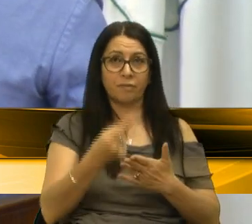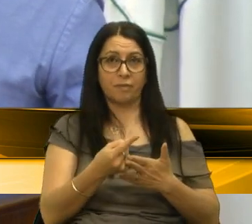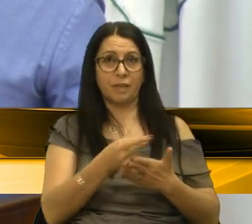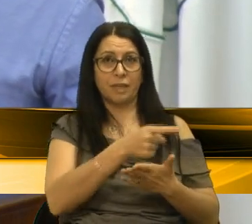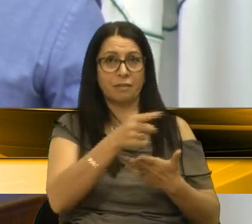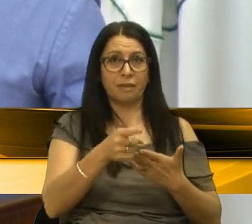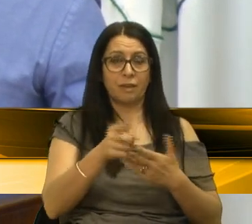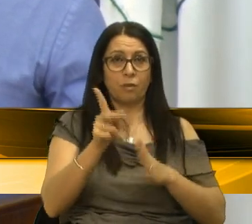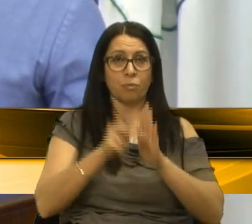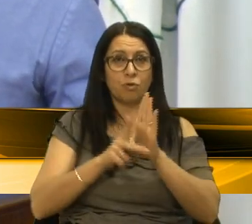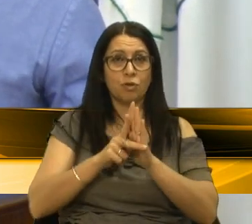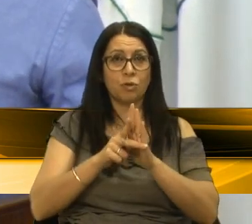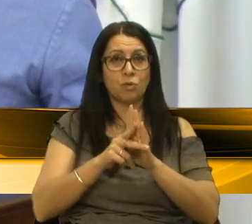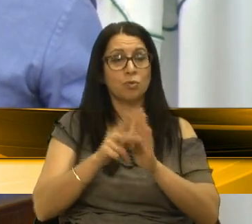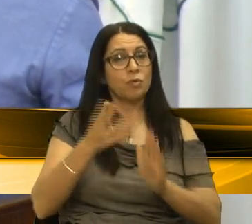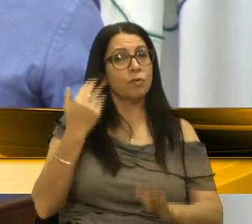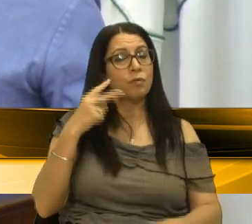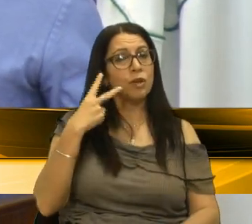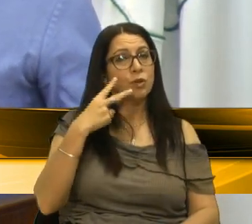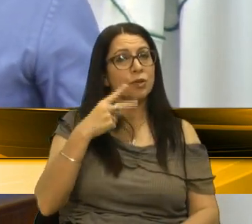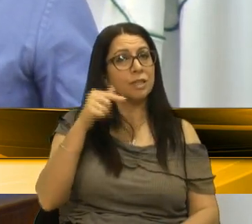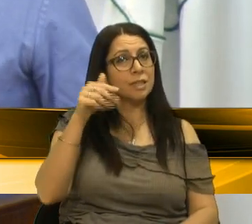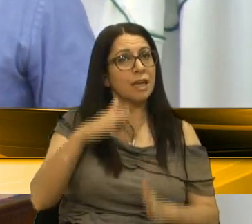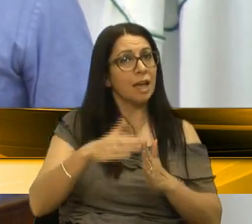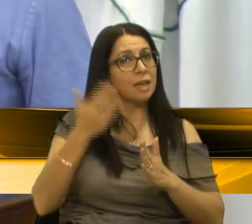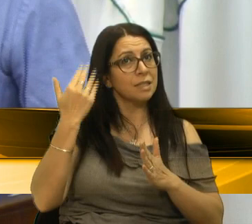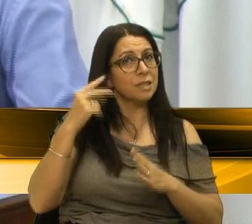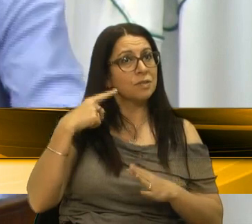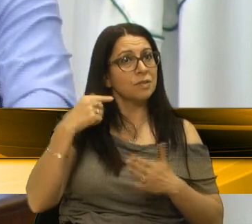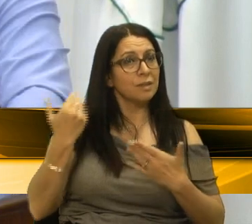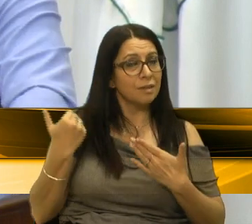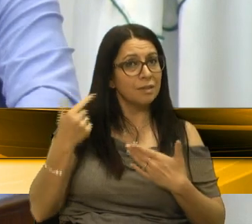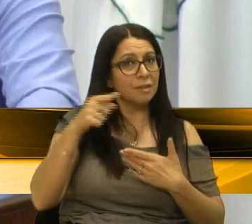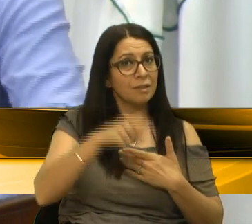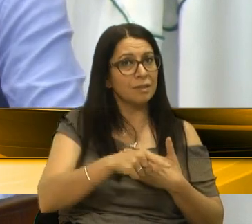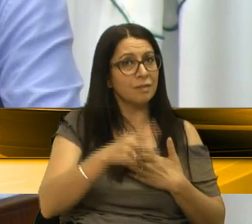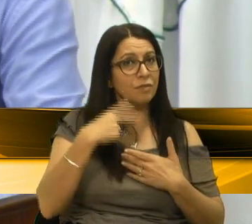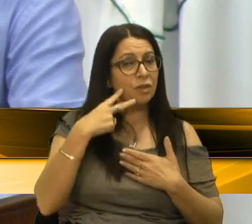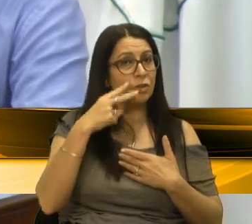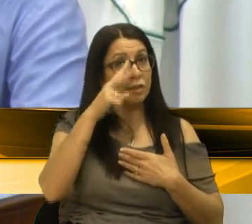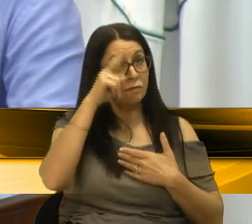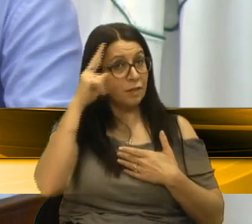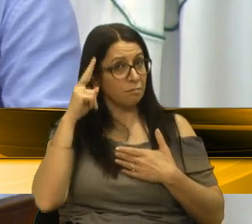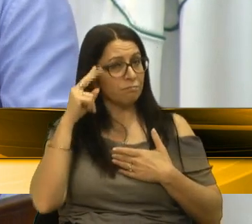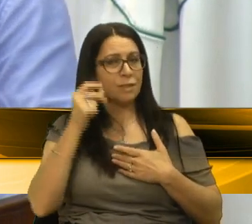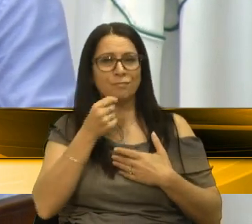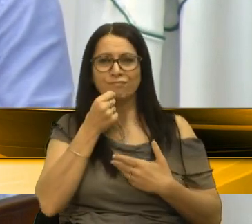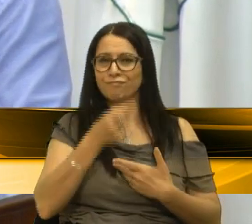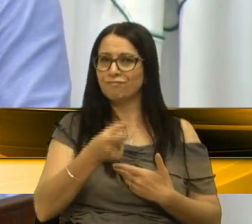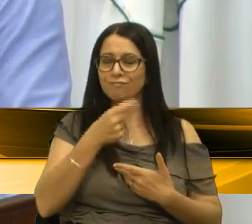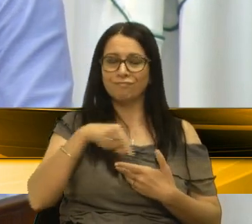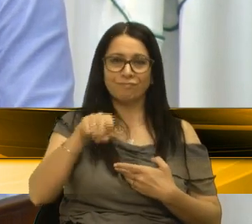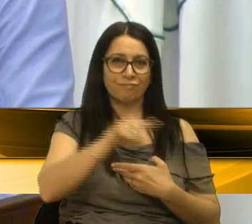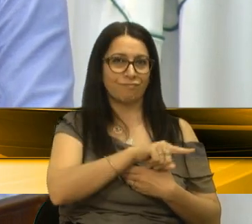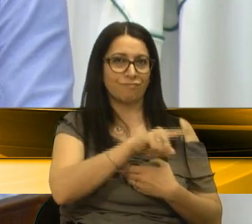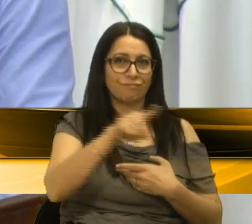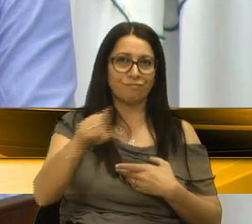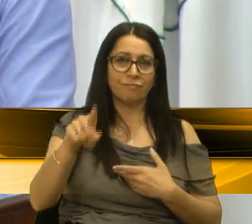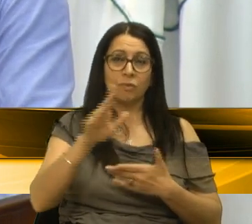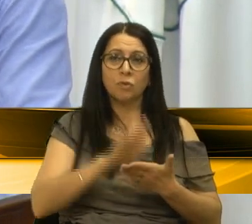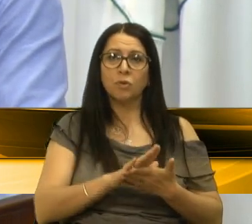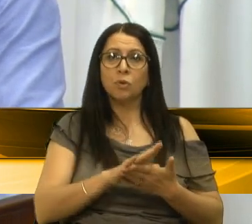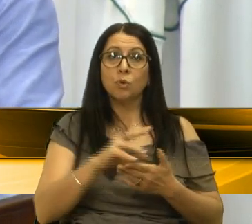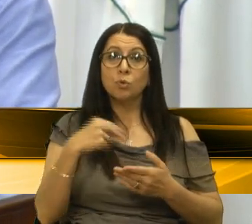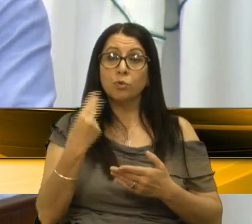o projeto de um ex-vereador dessa casa, enquanto deputado, vereador Vinícius. Então, isso é um deboche com a sociedade. Somos